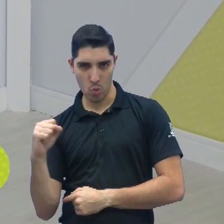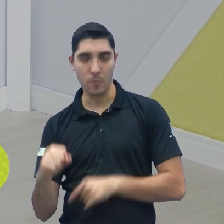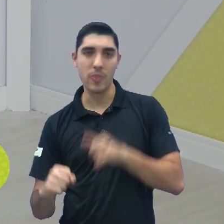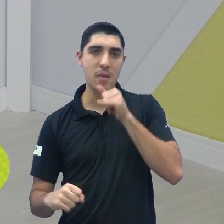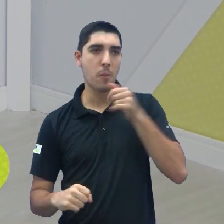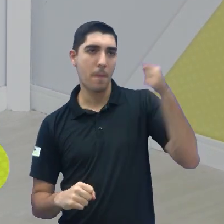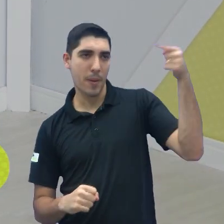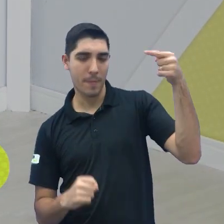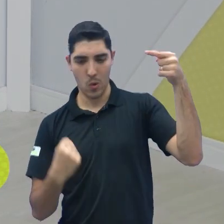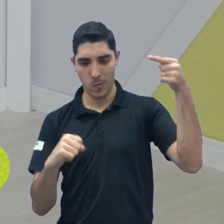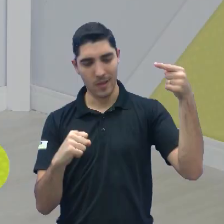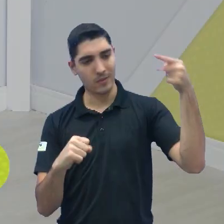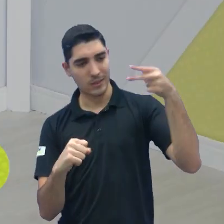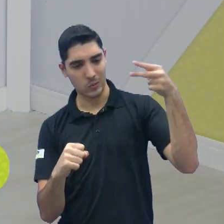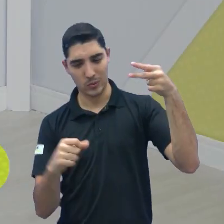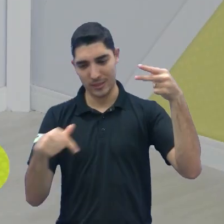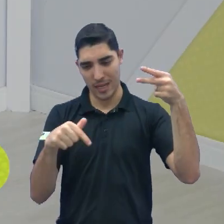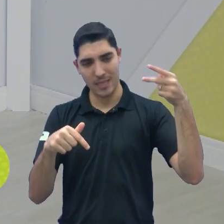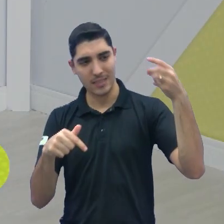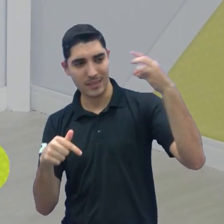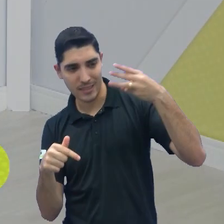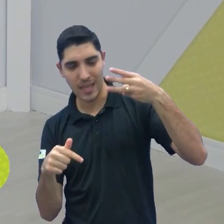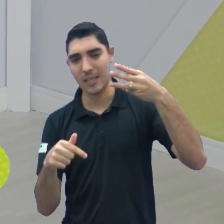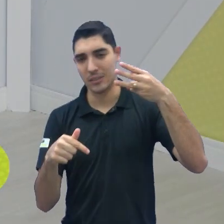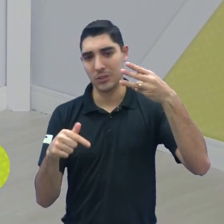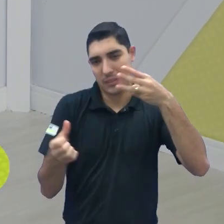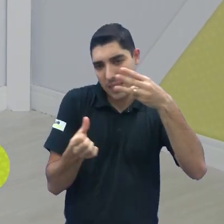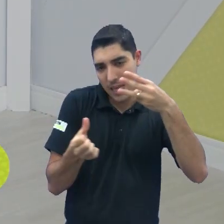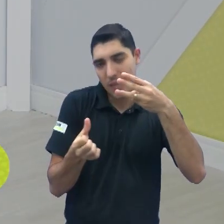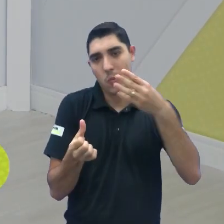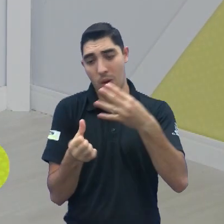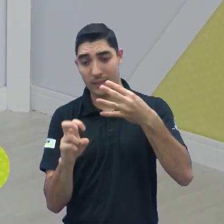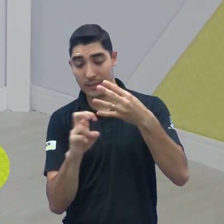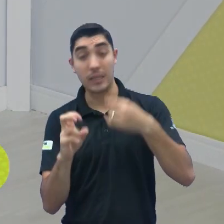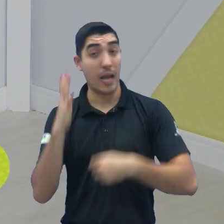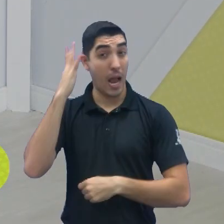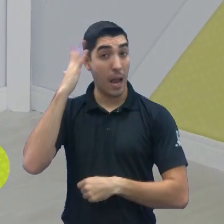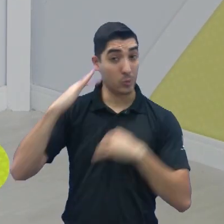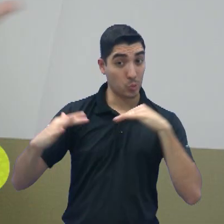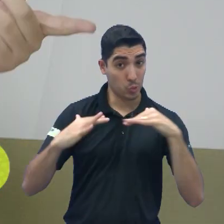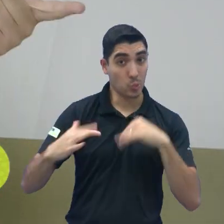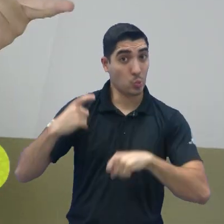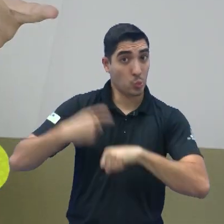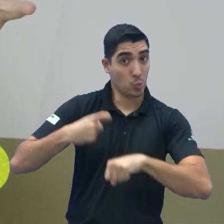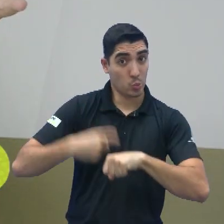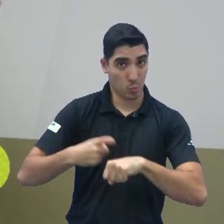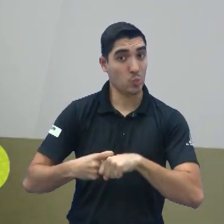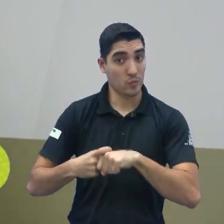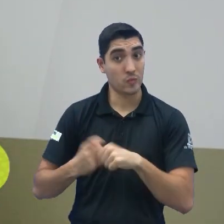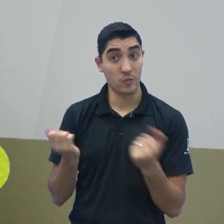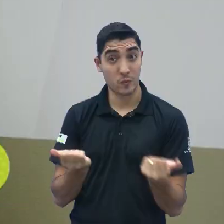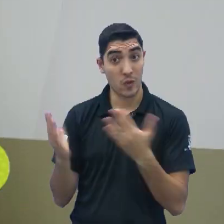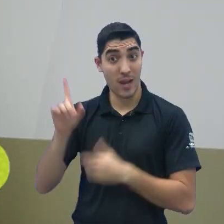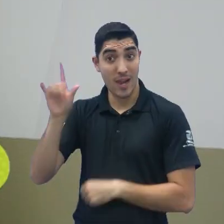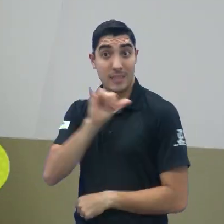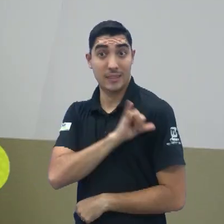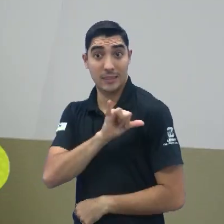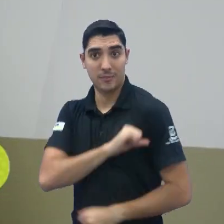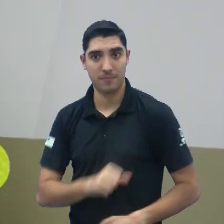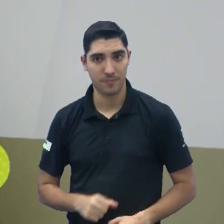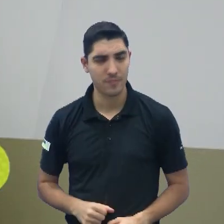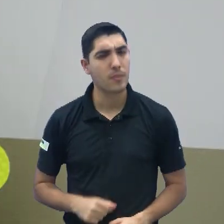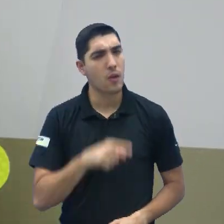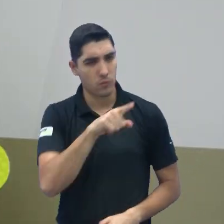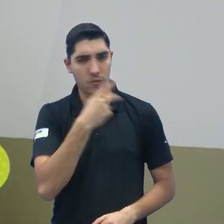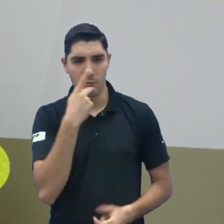assim sucessivamente. Parada mais do que dura para o São José amanhã lá no ginásio do Maracanãzinho. Exato, exatamente como você tinha falado antes, perder essa partida para o